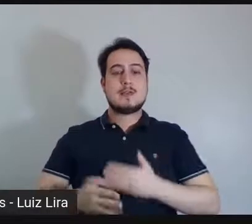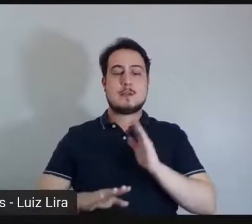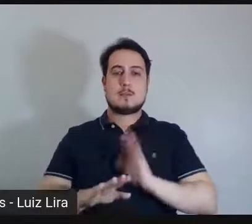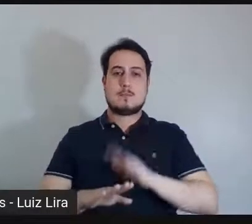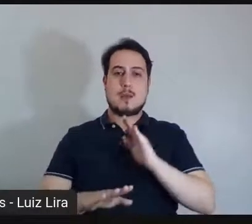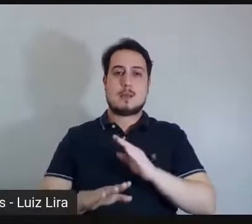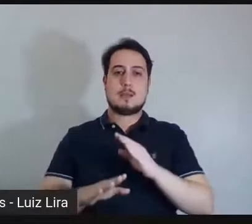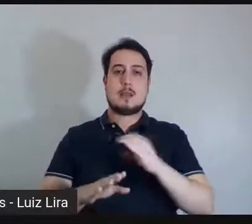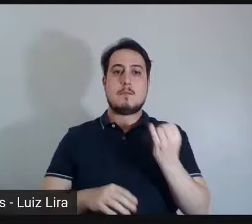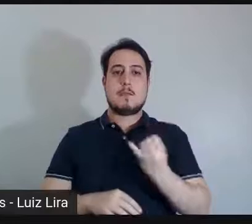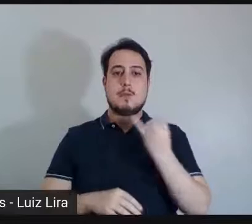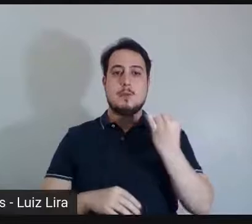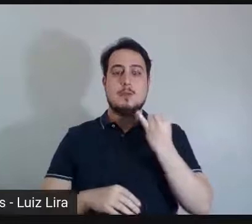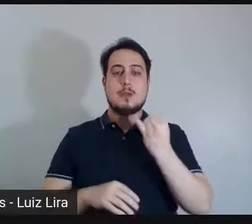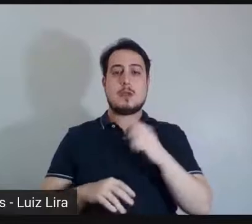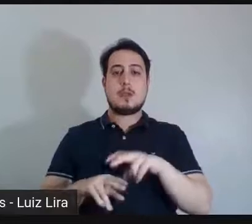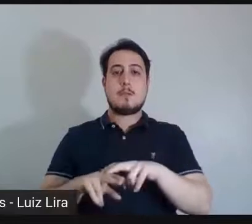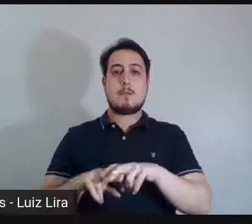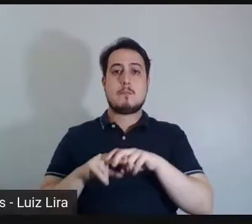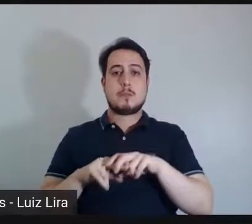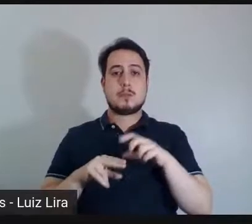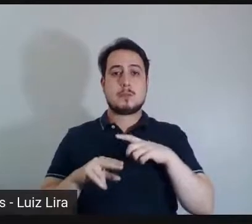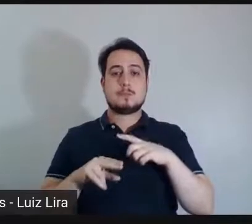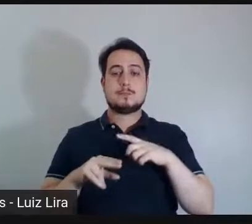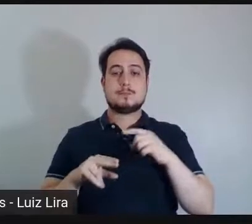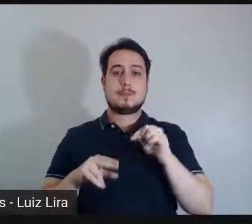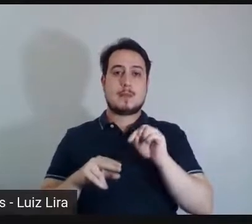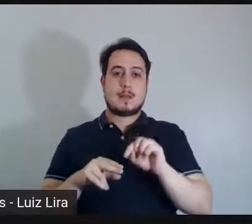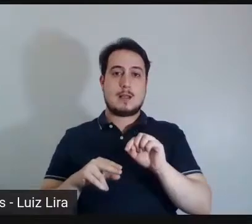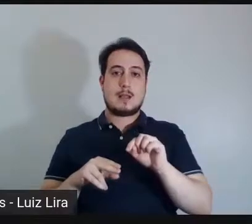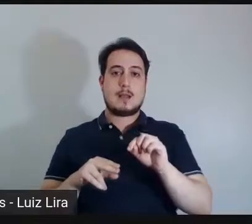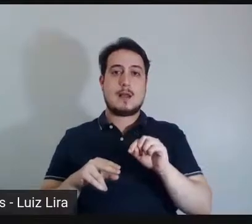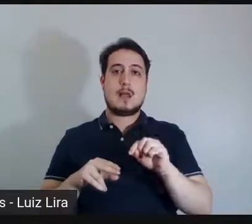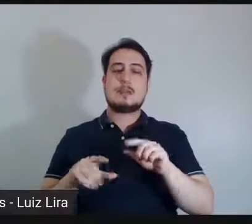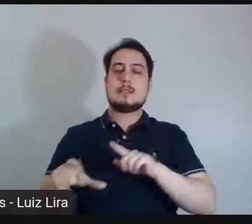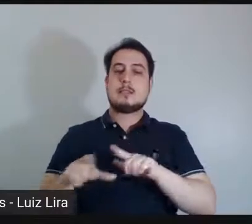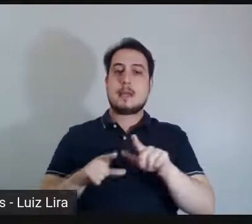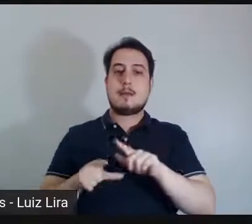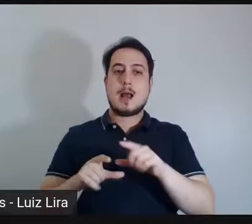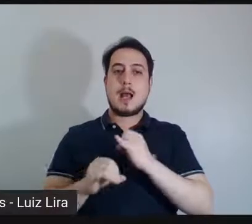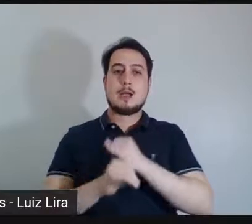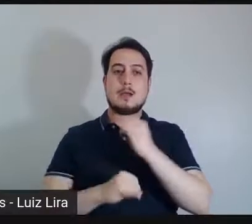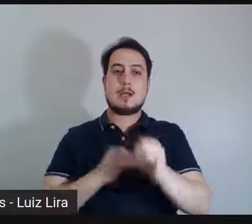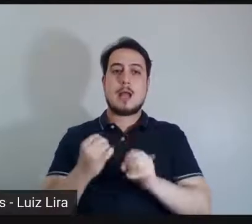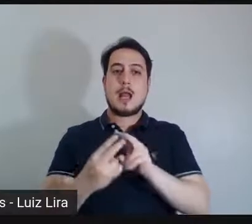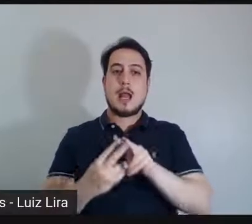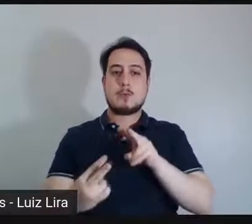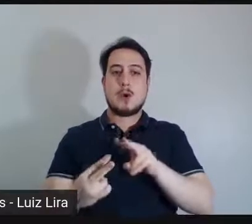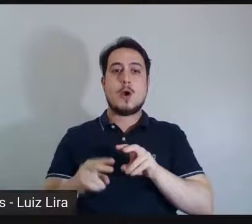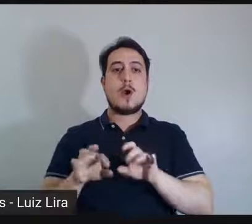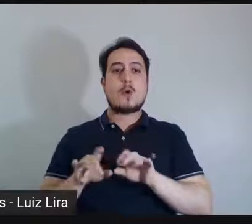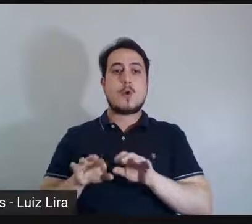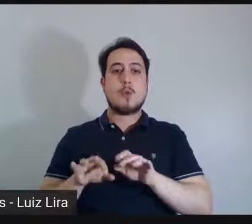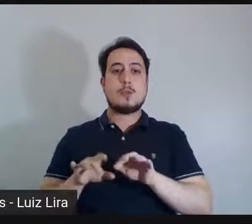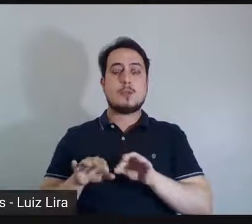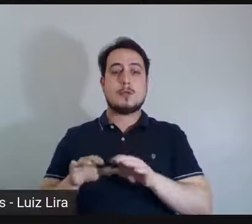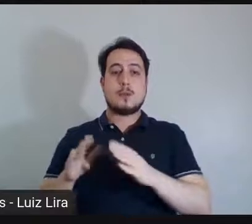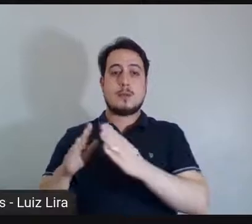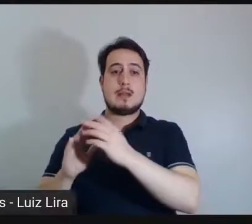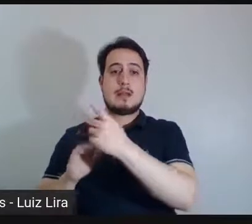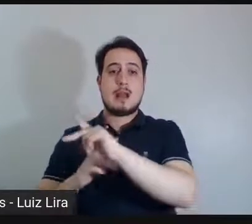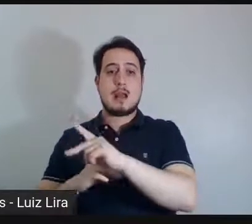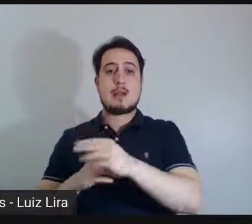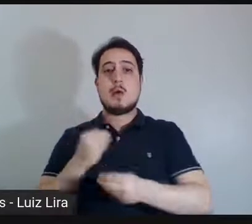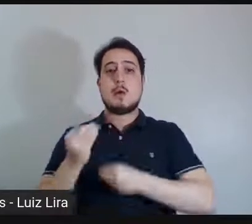função, inclusive, desse trabalho hoje remoto, em computador em casa, como que eu entrego remédio. Então, a gente